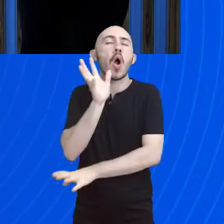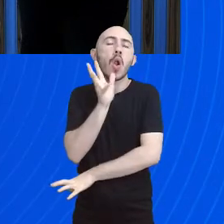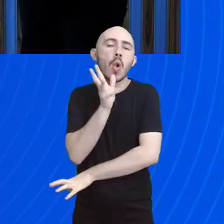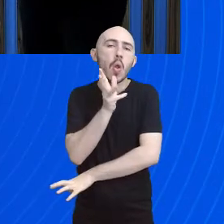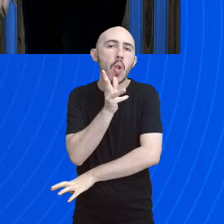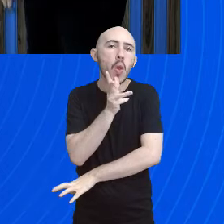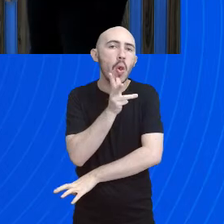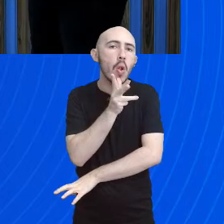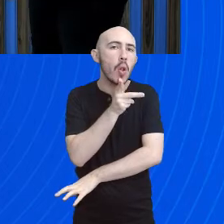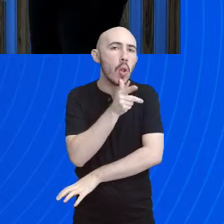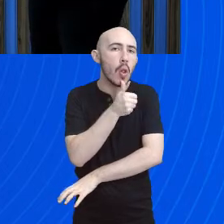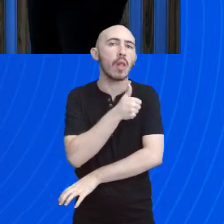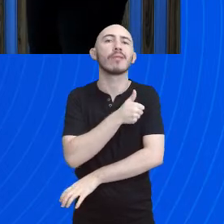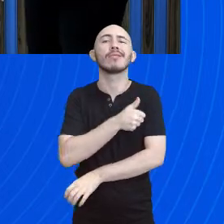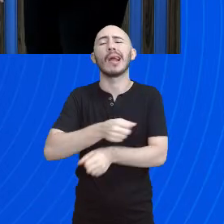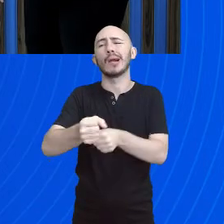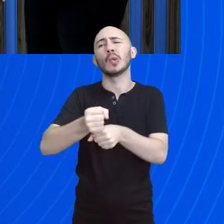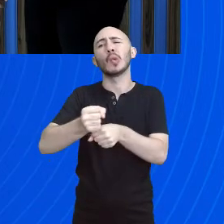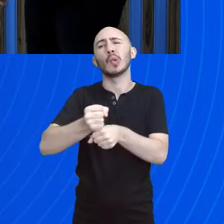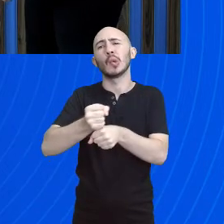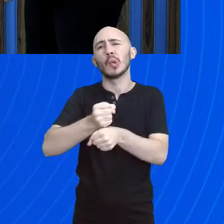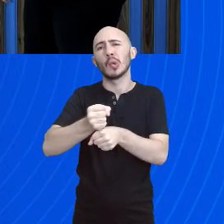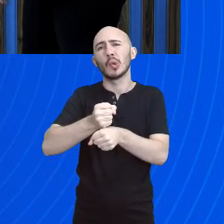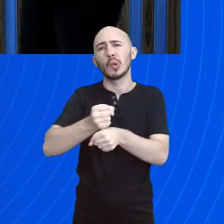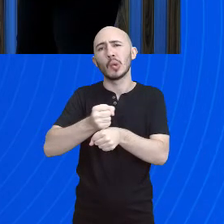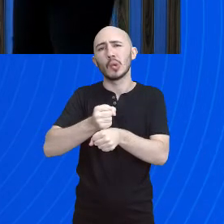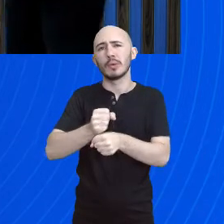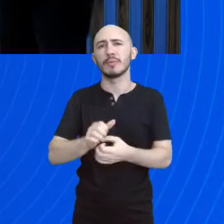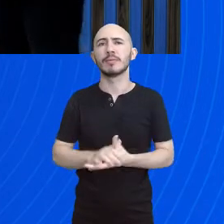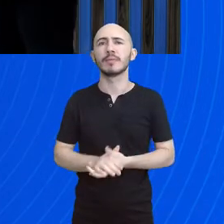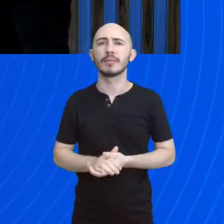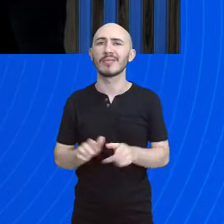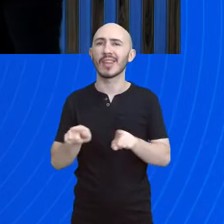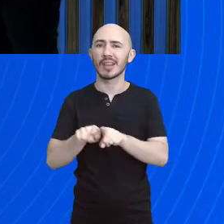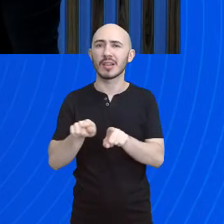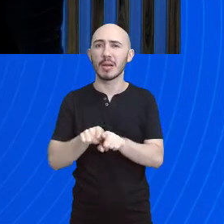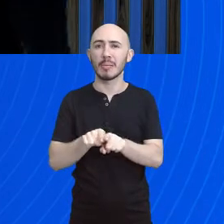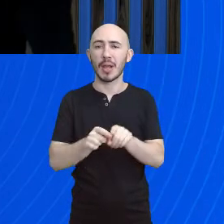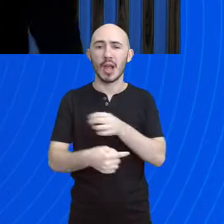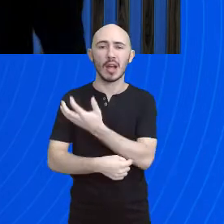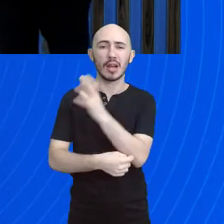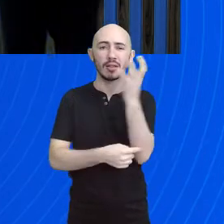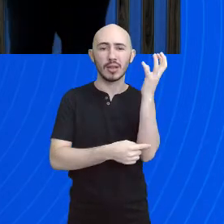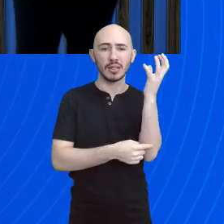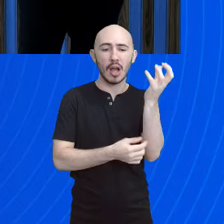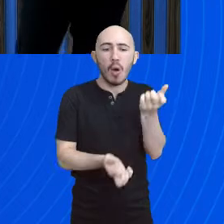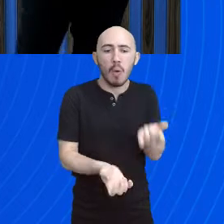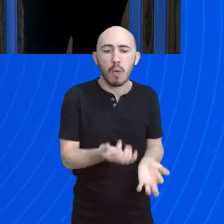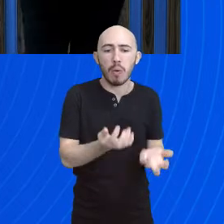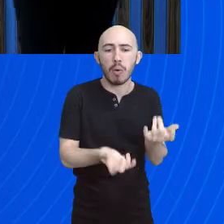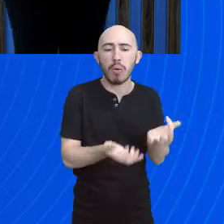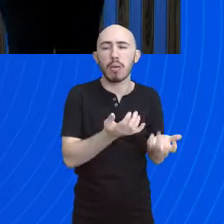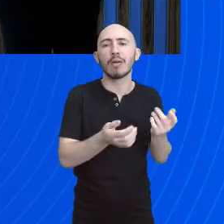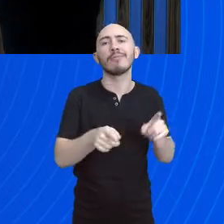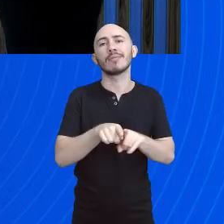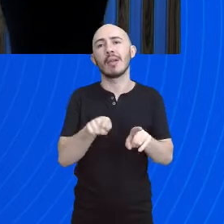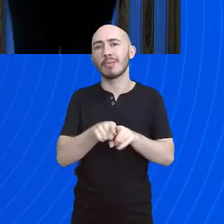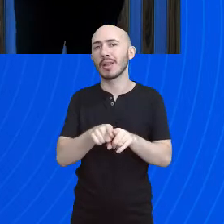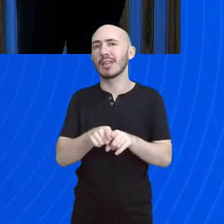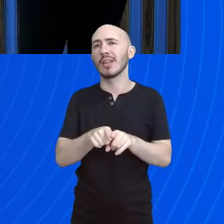né? Centenas de anos, aliás, para se degradar na natureza, queimadas, o desmatamento. Então, tudo